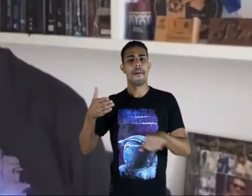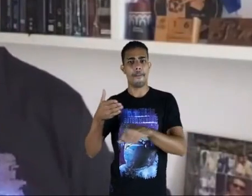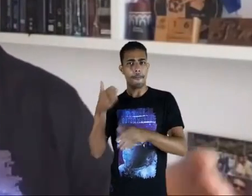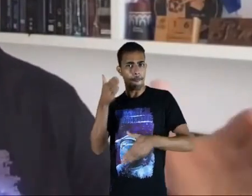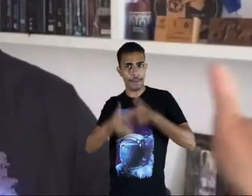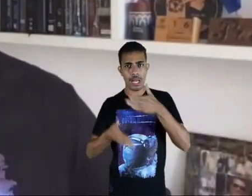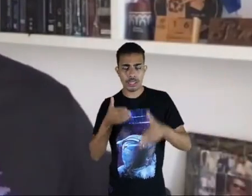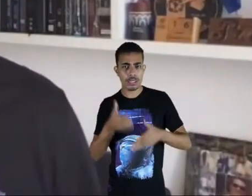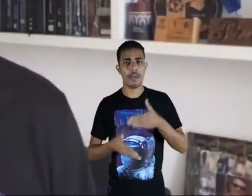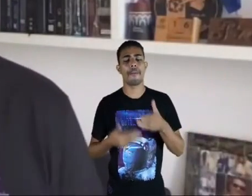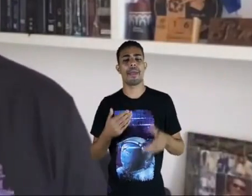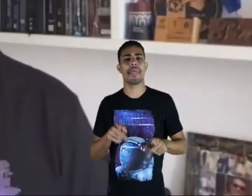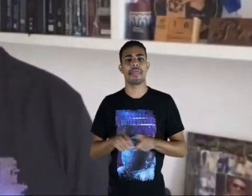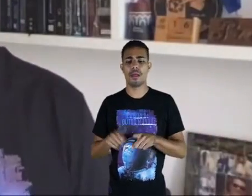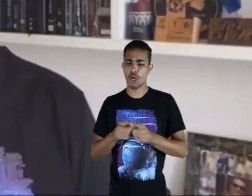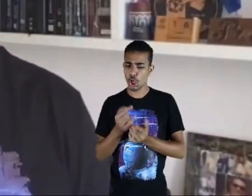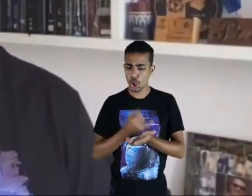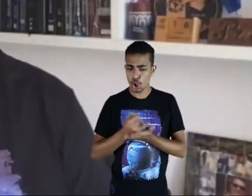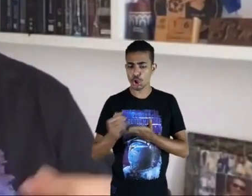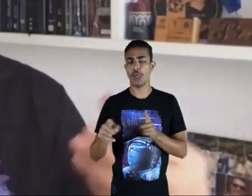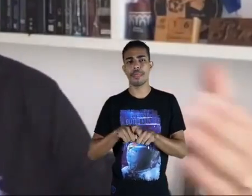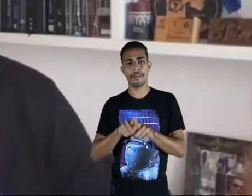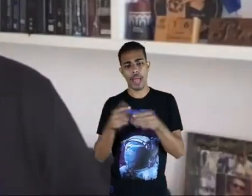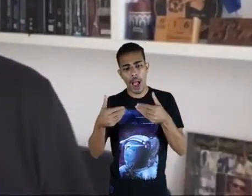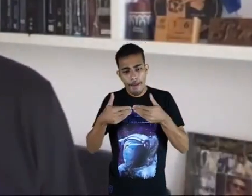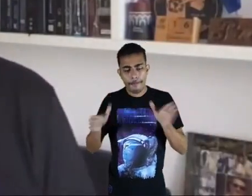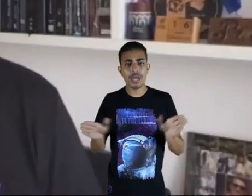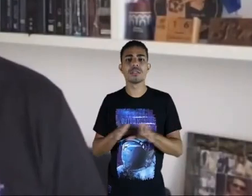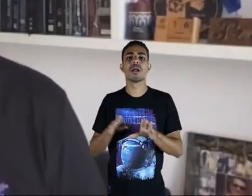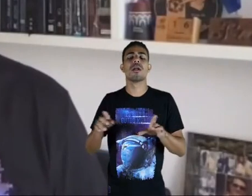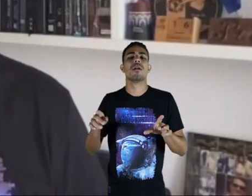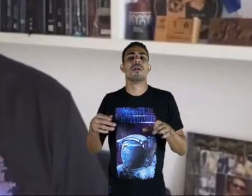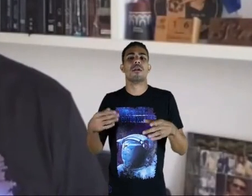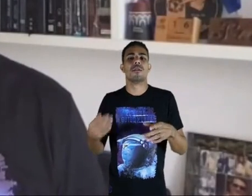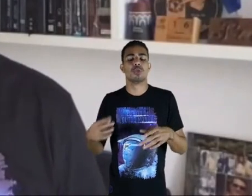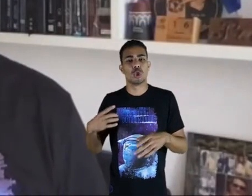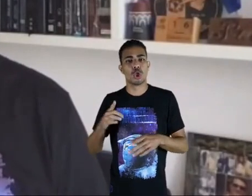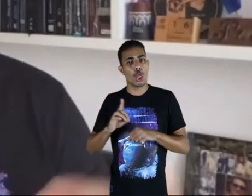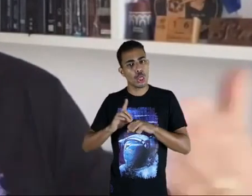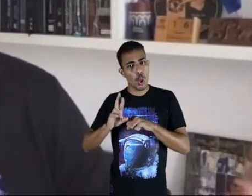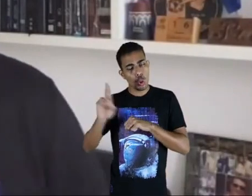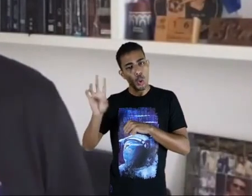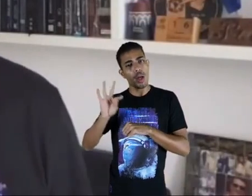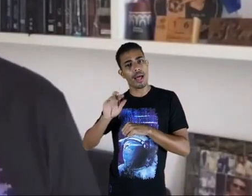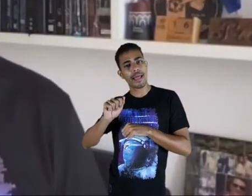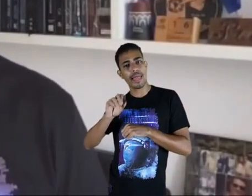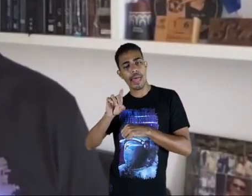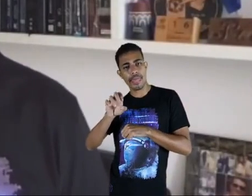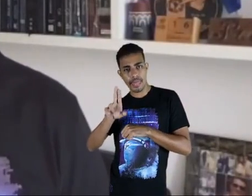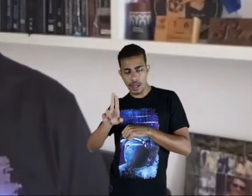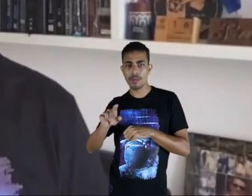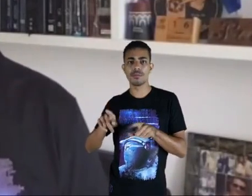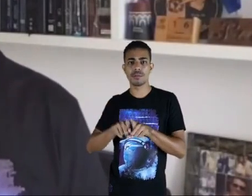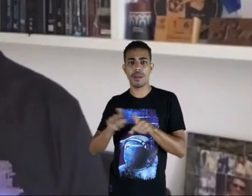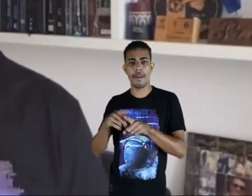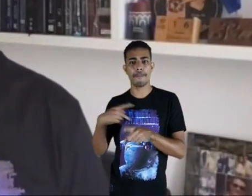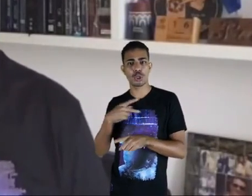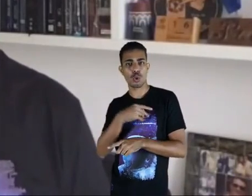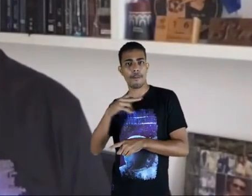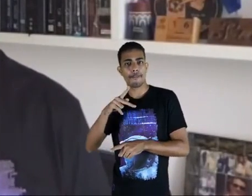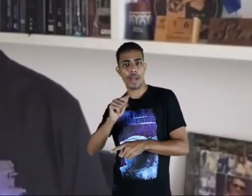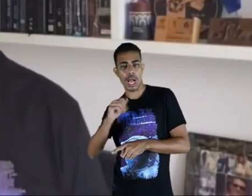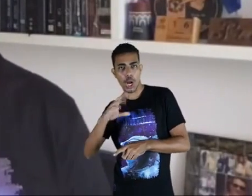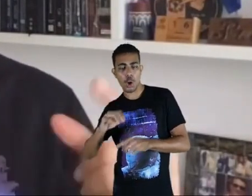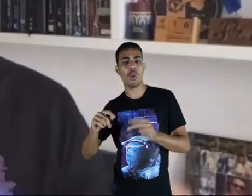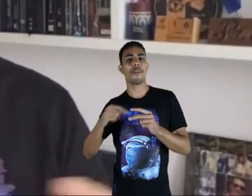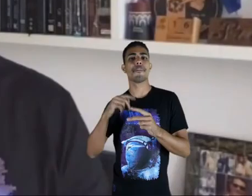a introdução, a abertura com a mensagem do Dr. Tadeu, pastor Paco, pastor